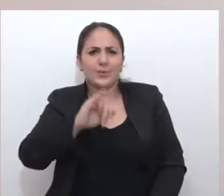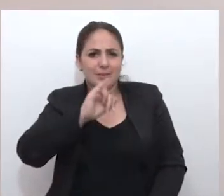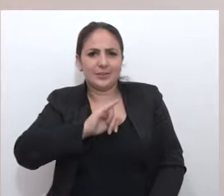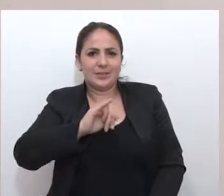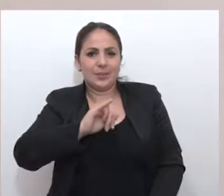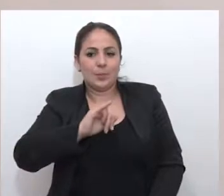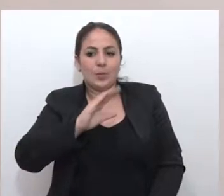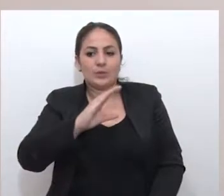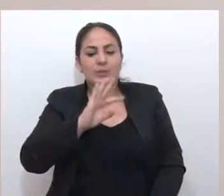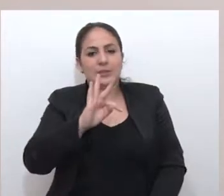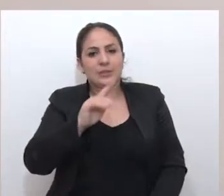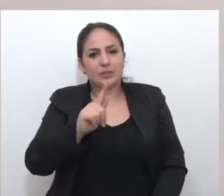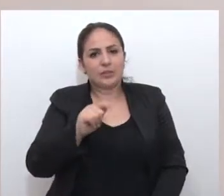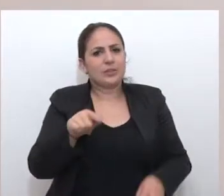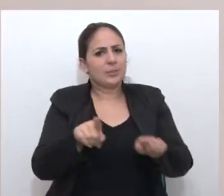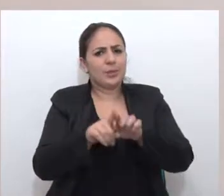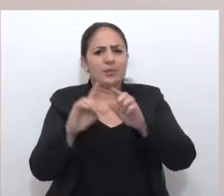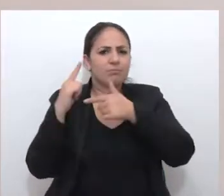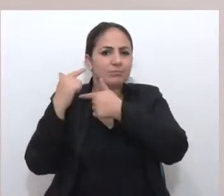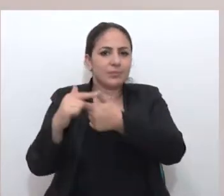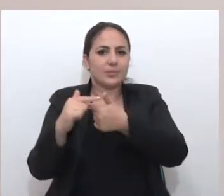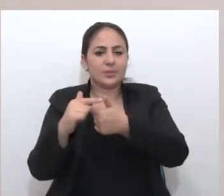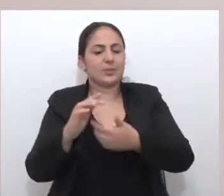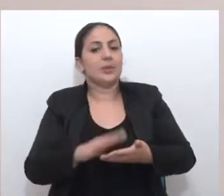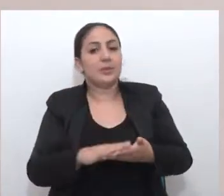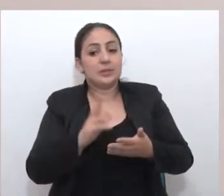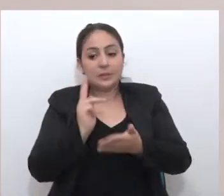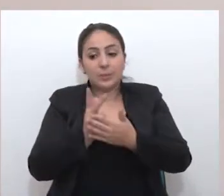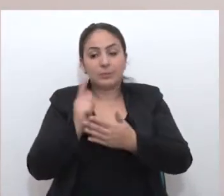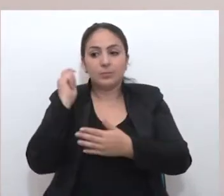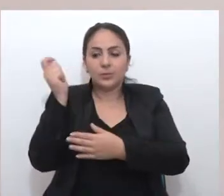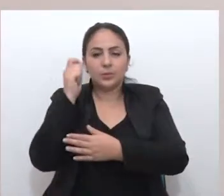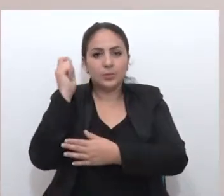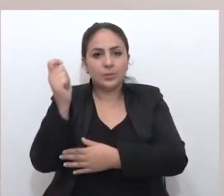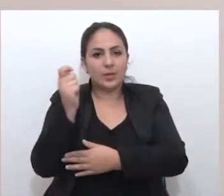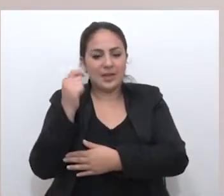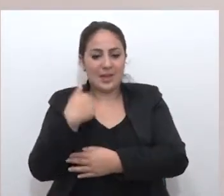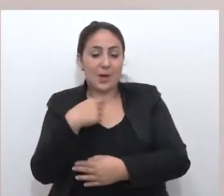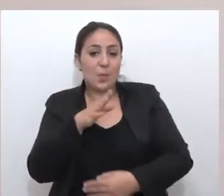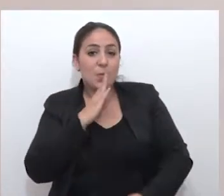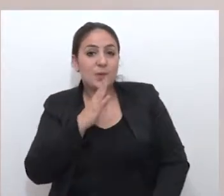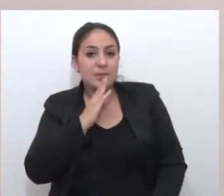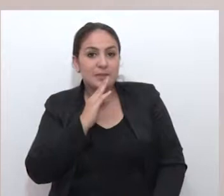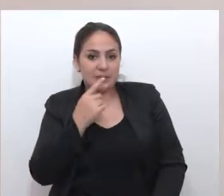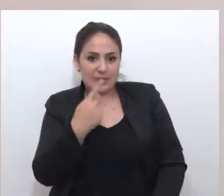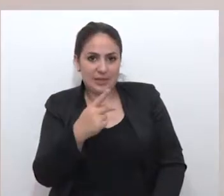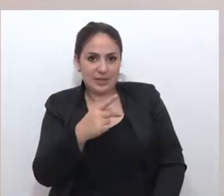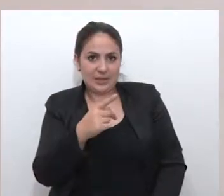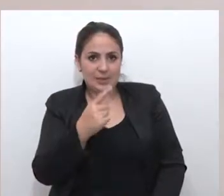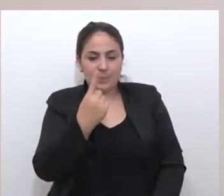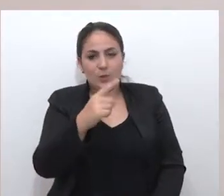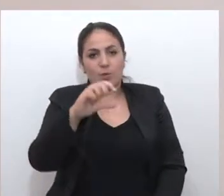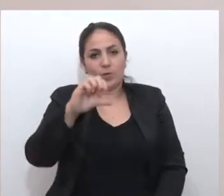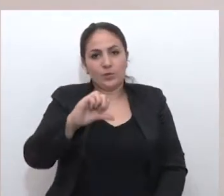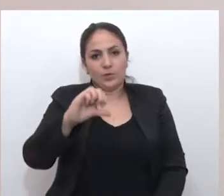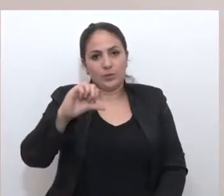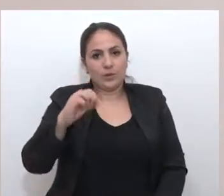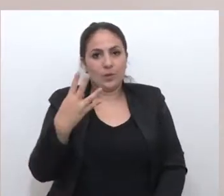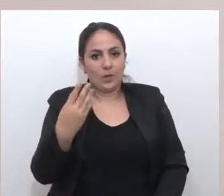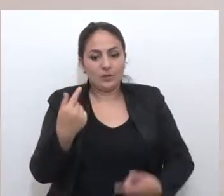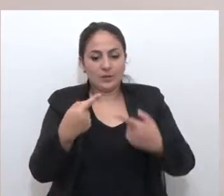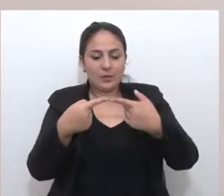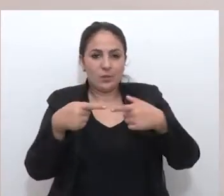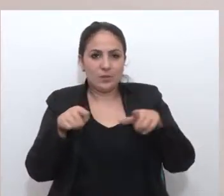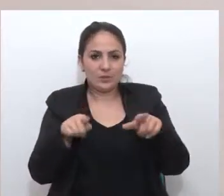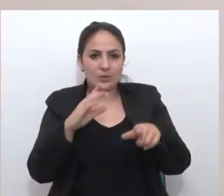importância para o CTG Estância Nova e para todo o tradicionalismo, né? Um grande laçador, né? Eu conheci o Bigode em 94, quando fundamos o CTG